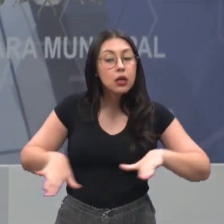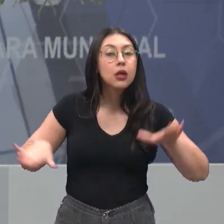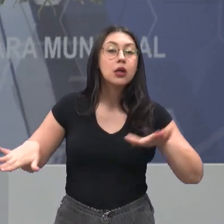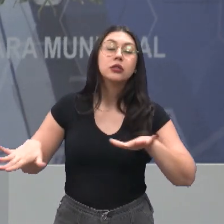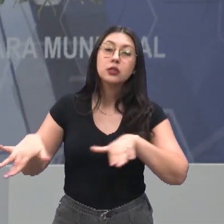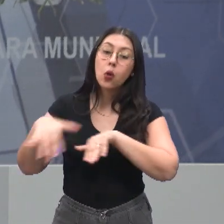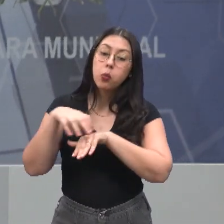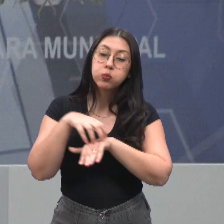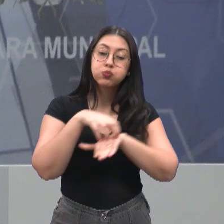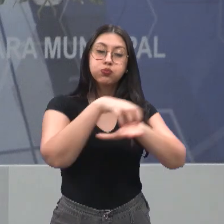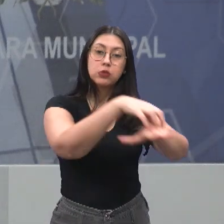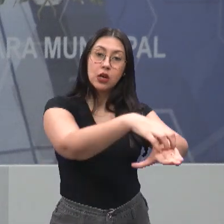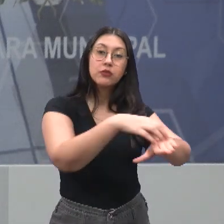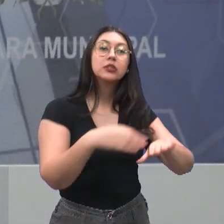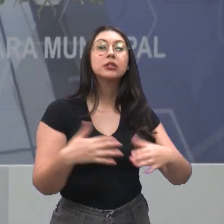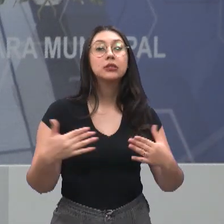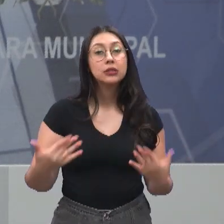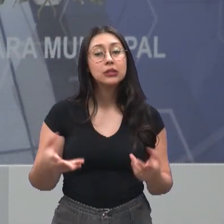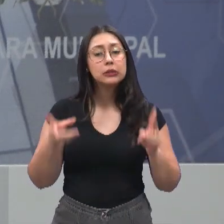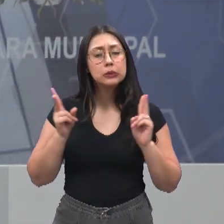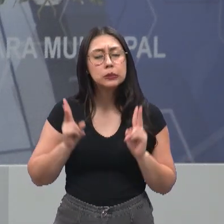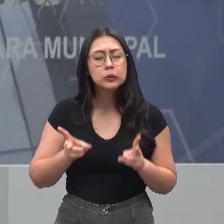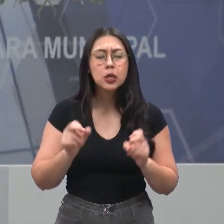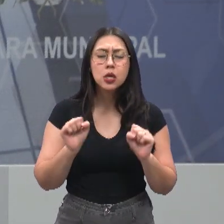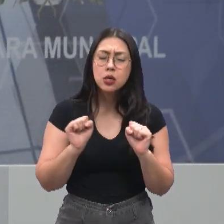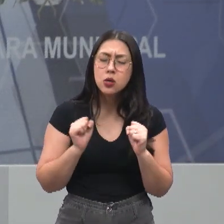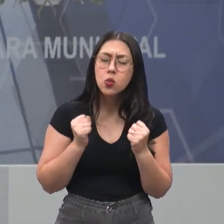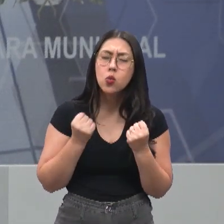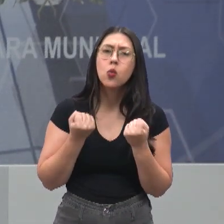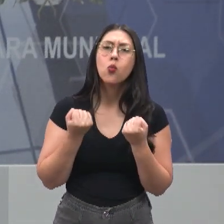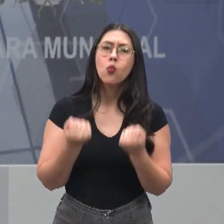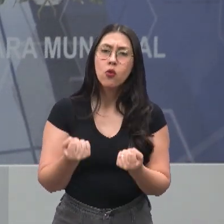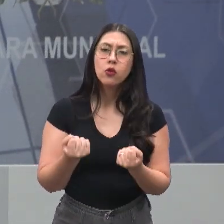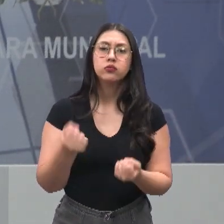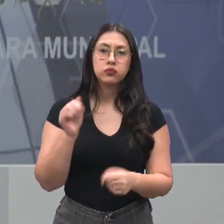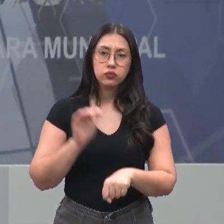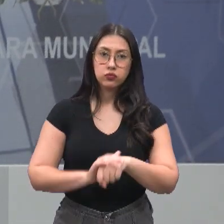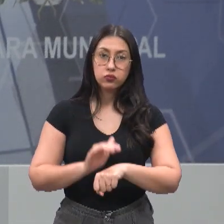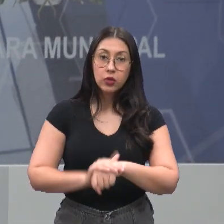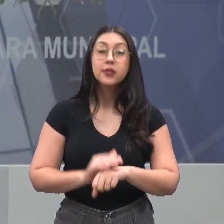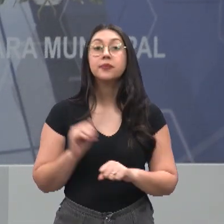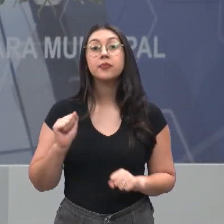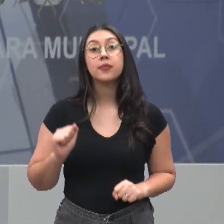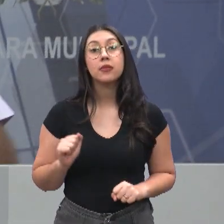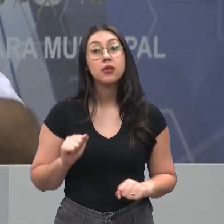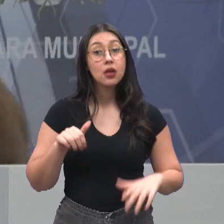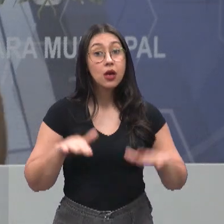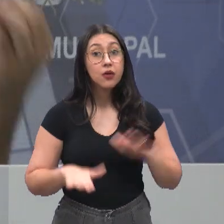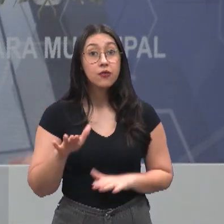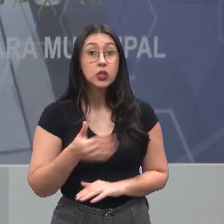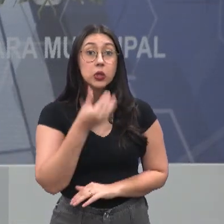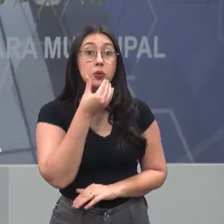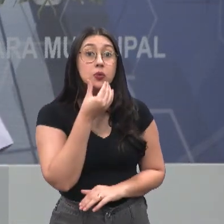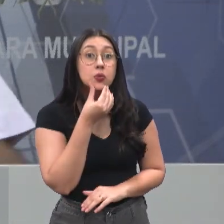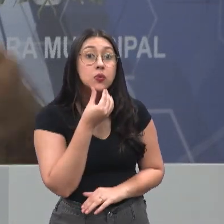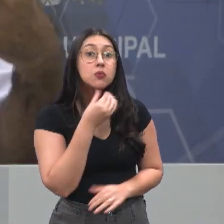escolas, e que, com muito sacrifício, eles fazem isso. Às vezes é o marido, é a